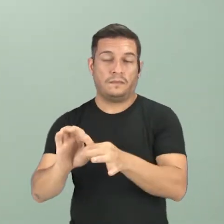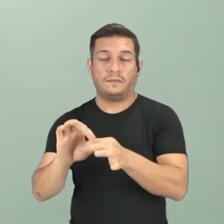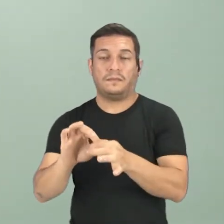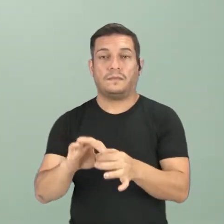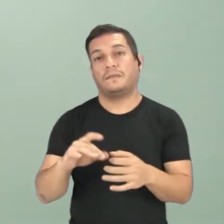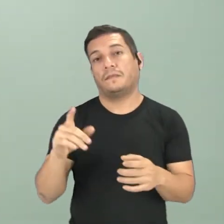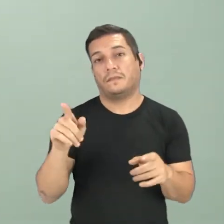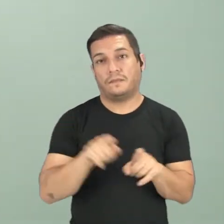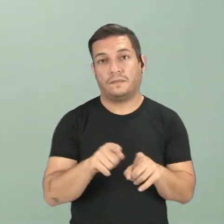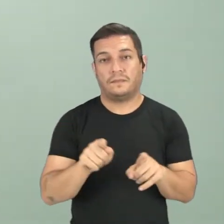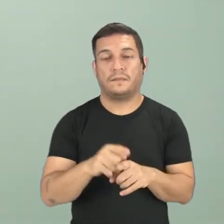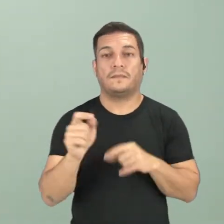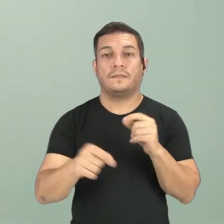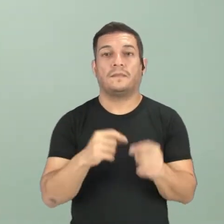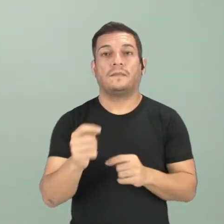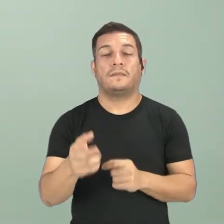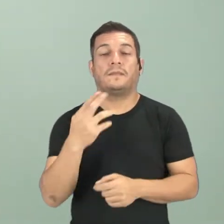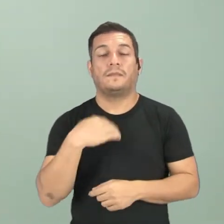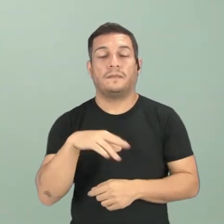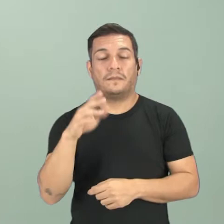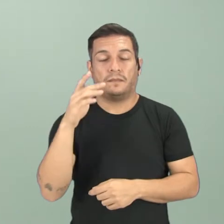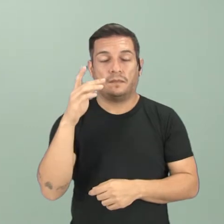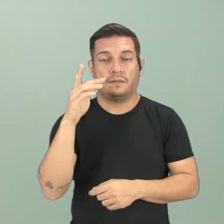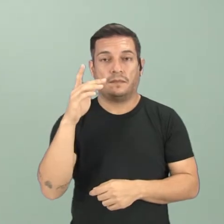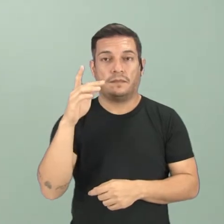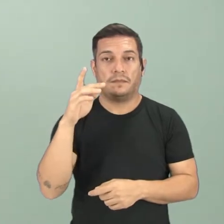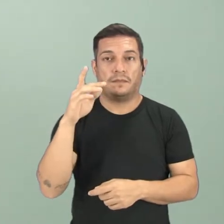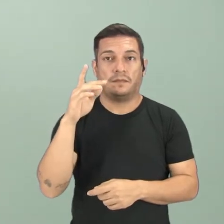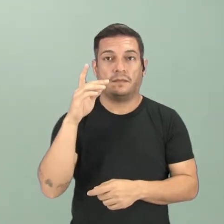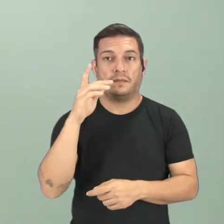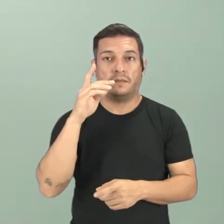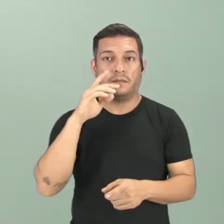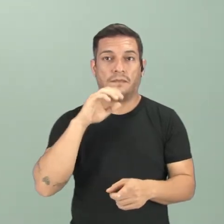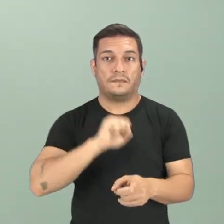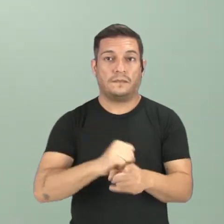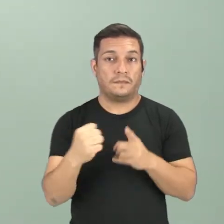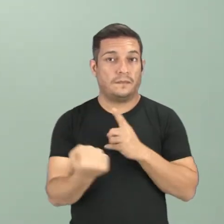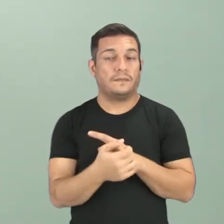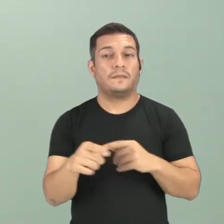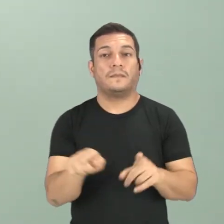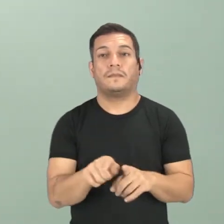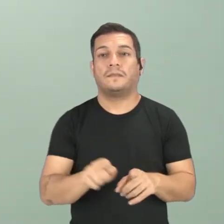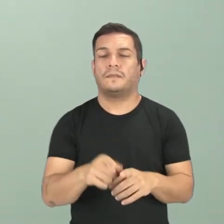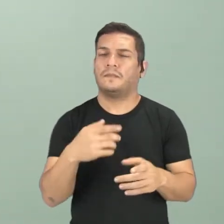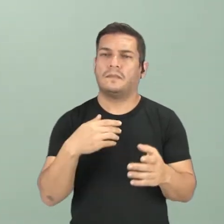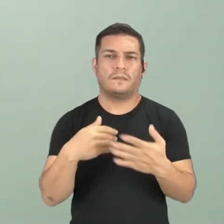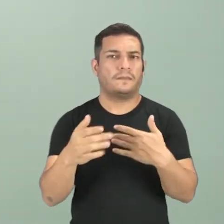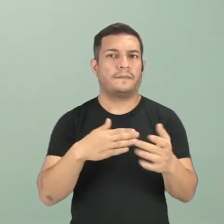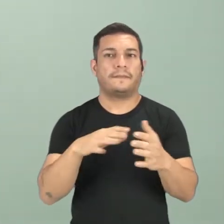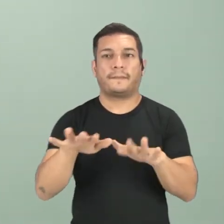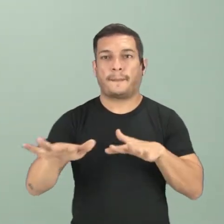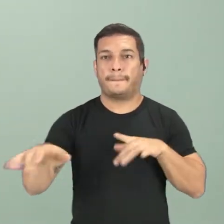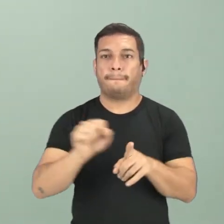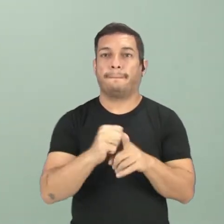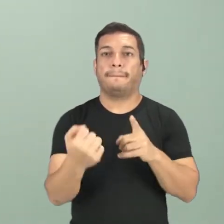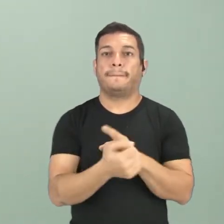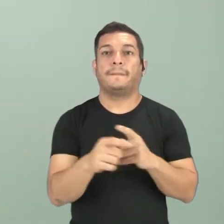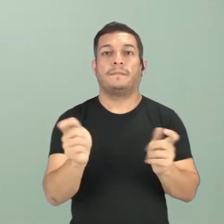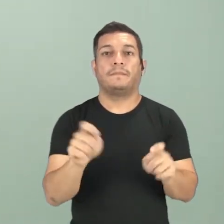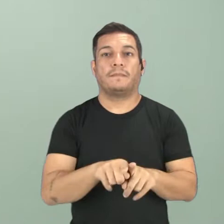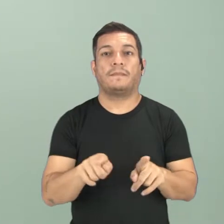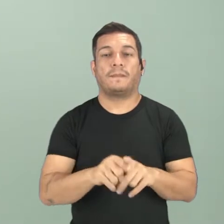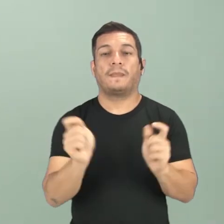uma determinada parcela da sociedade, da mesma forma que todo e qualquer movimento social, ele também